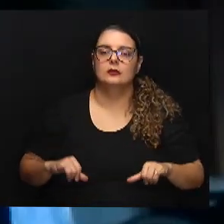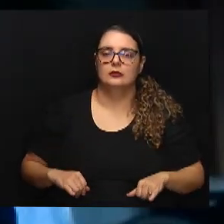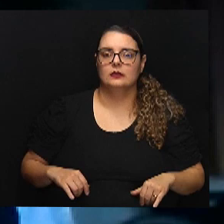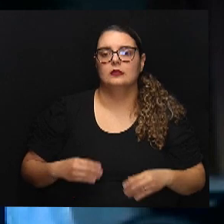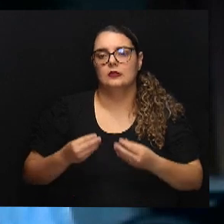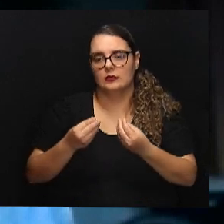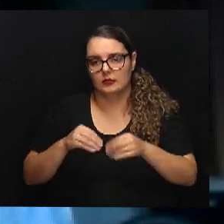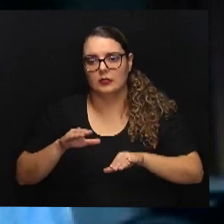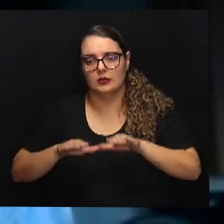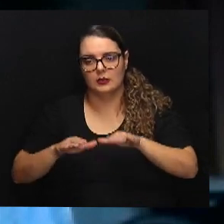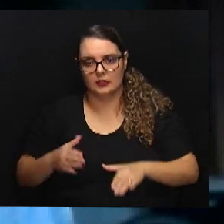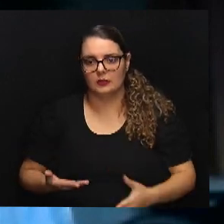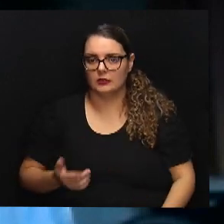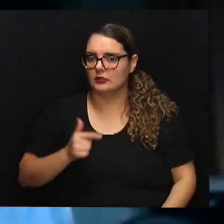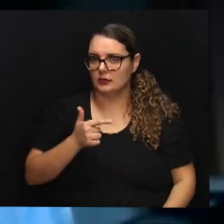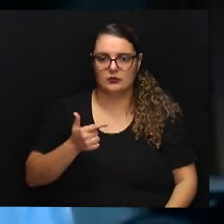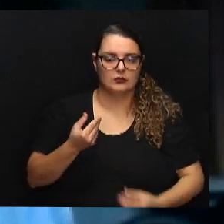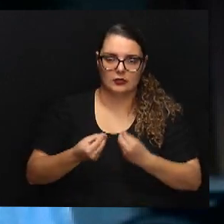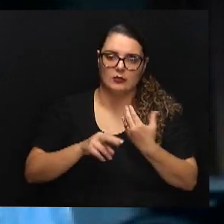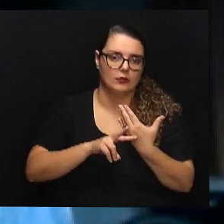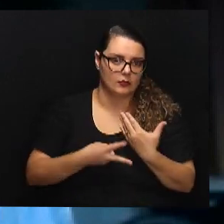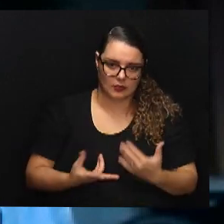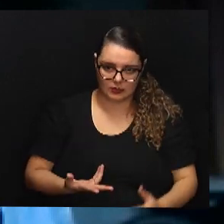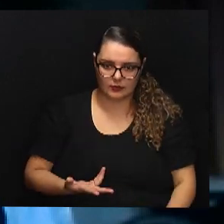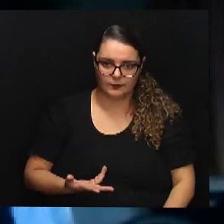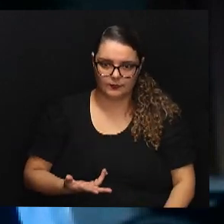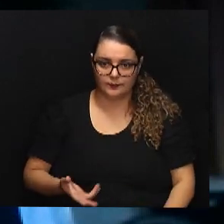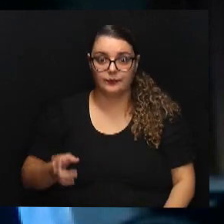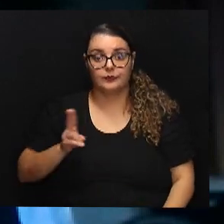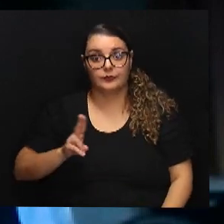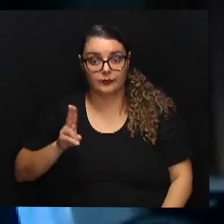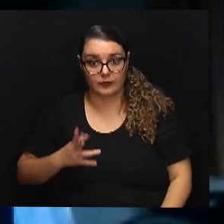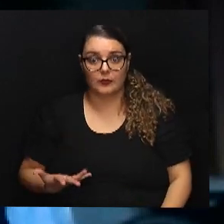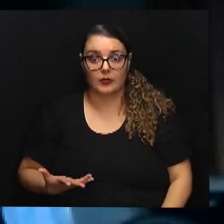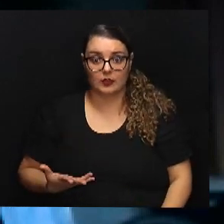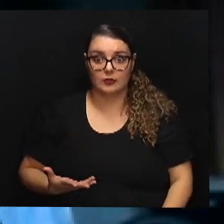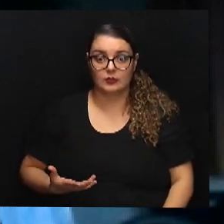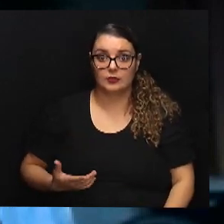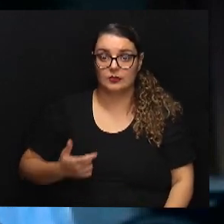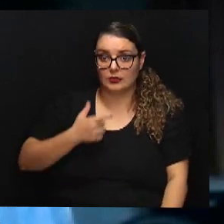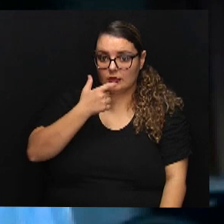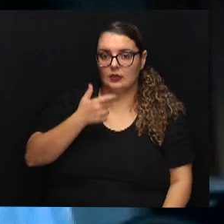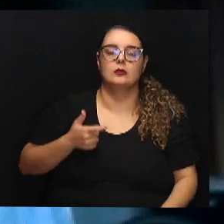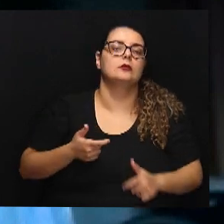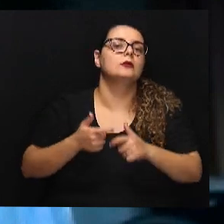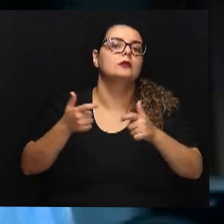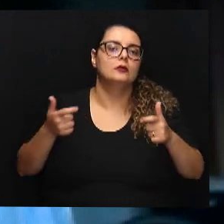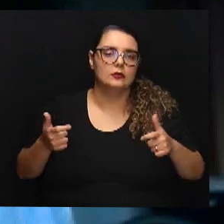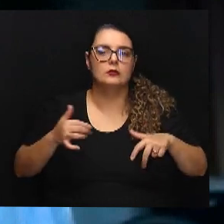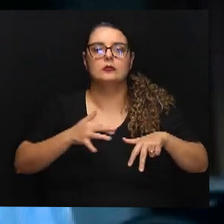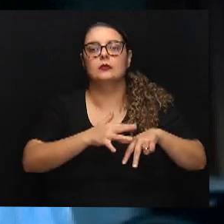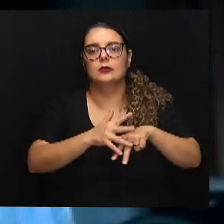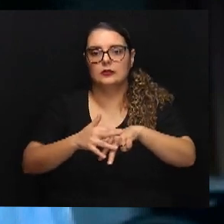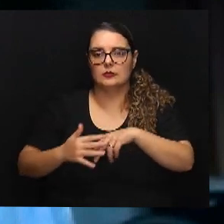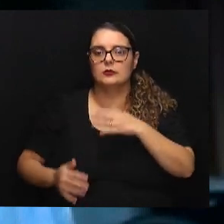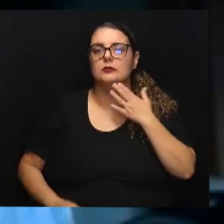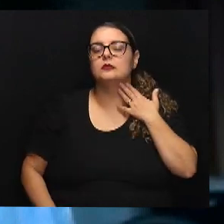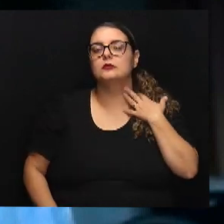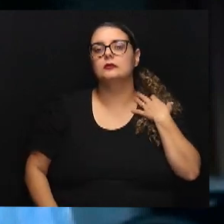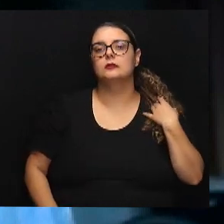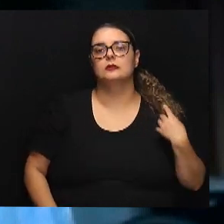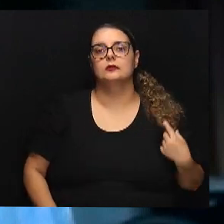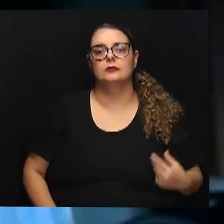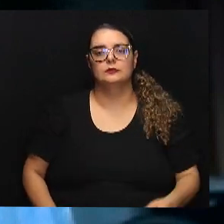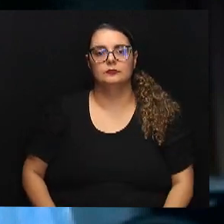se desgastando e vão sofrendo danos, muitas vezes irreversíveis, tá? Então, o uso de placa, ele é indicado para a grande maioria